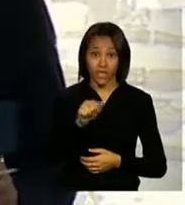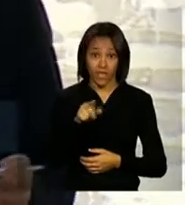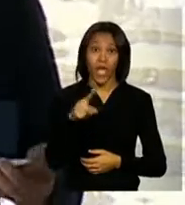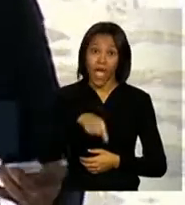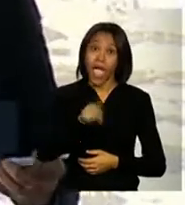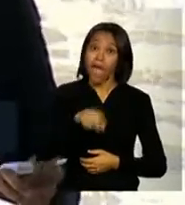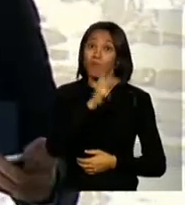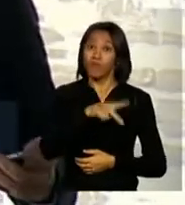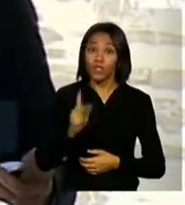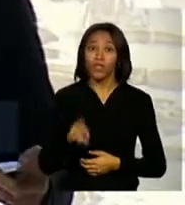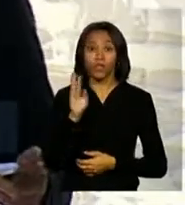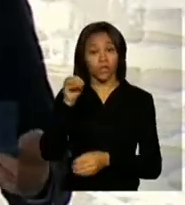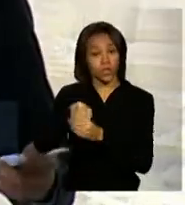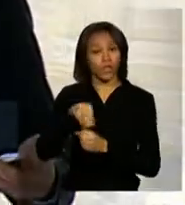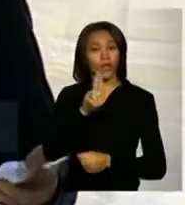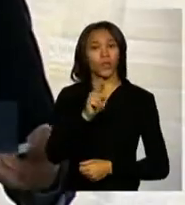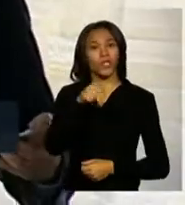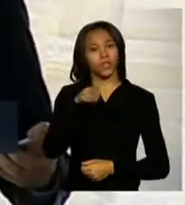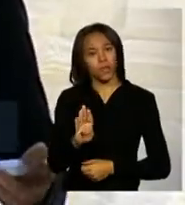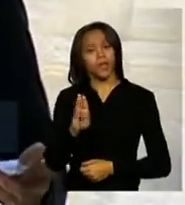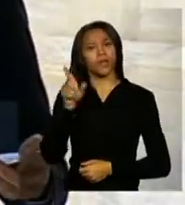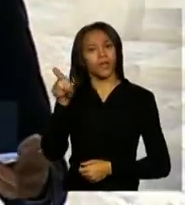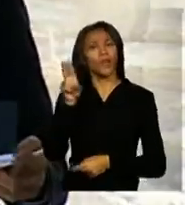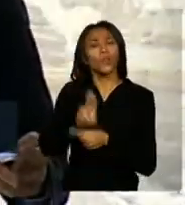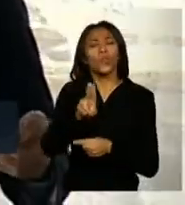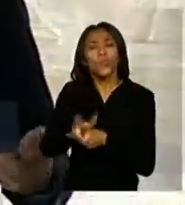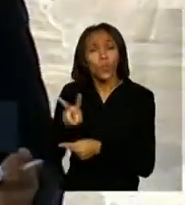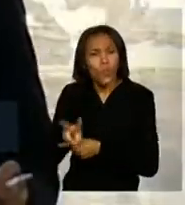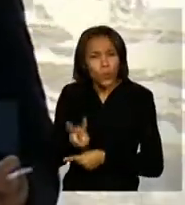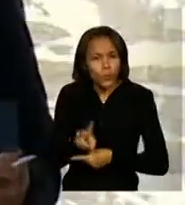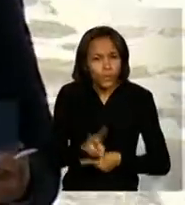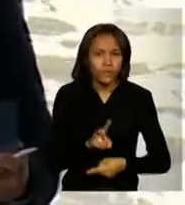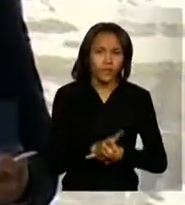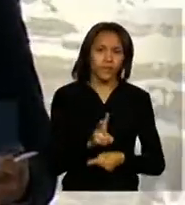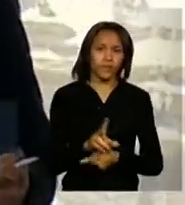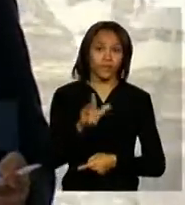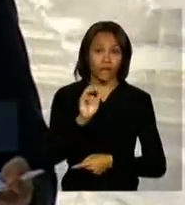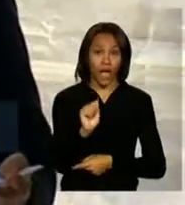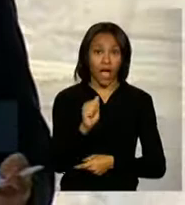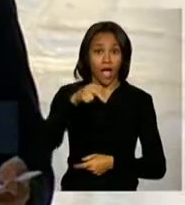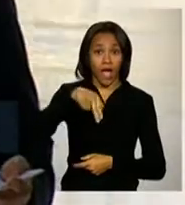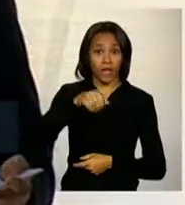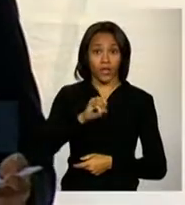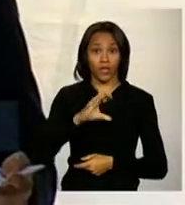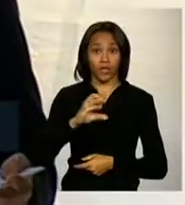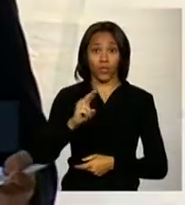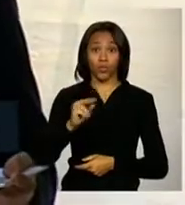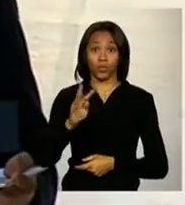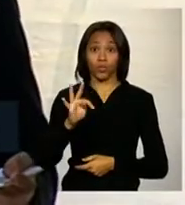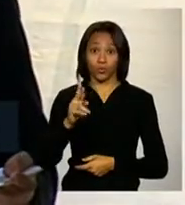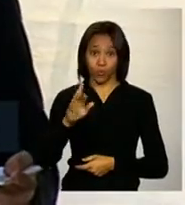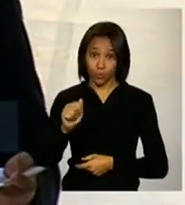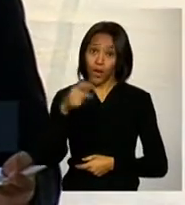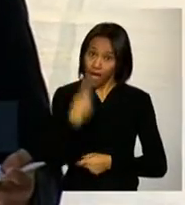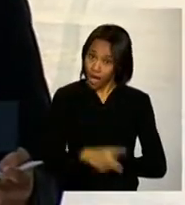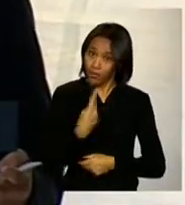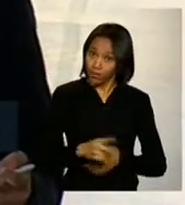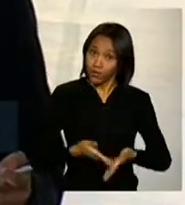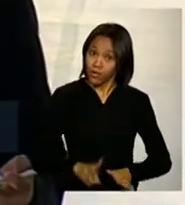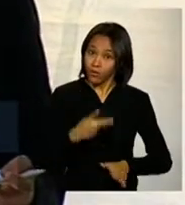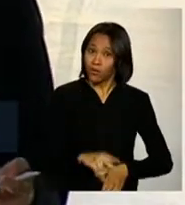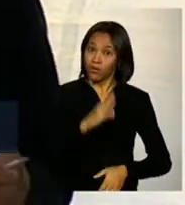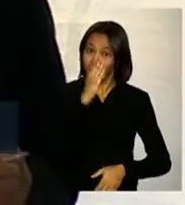da UnB que hoje toma conta da aquicultura nacional uma filha da terra uma filha de Brasília